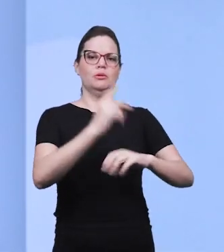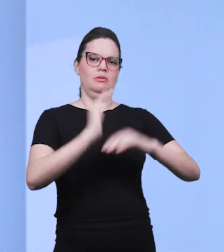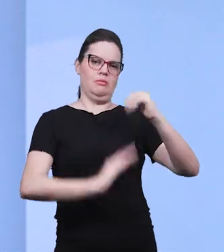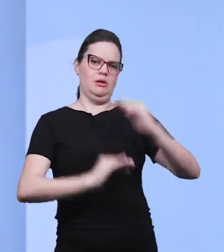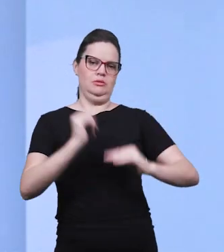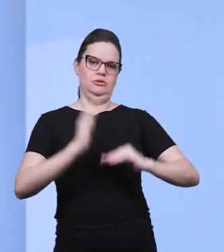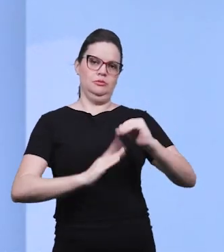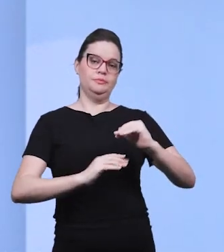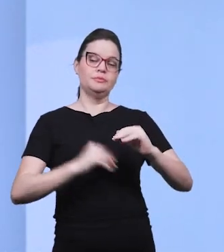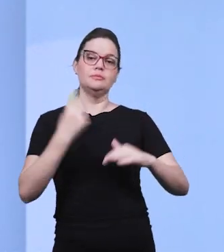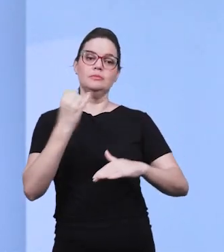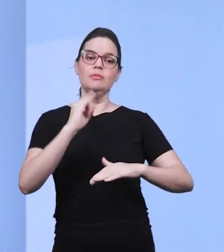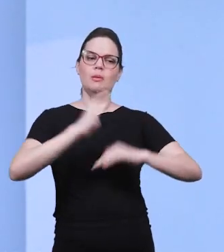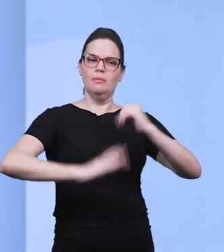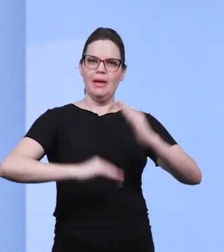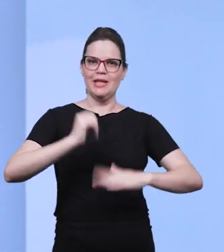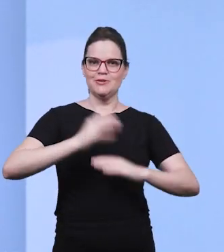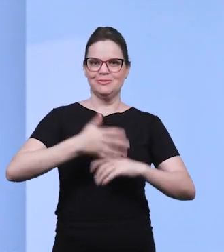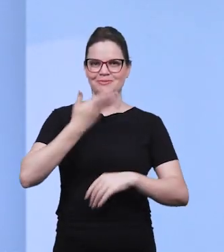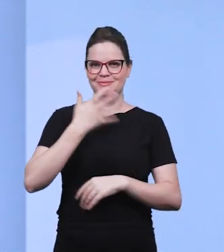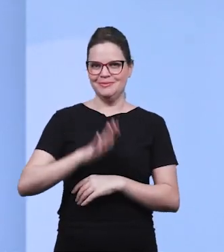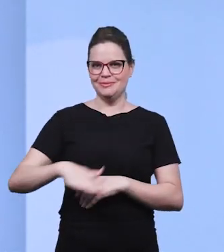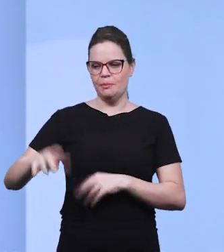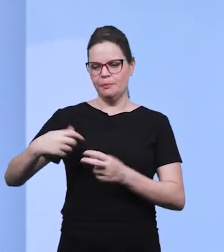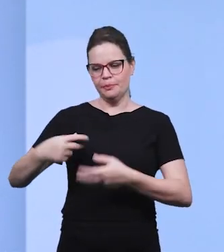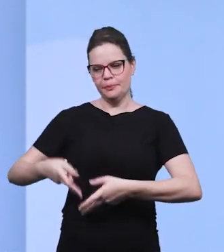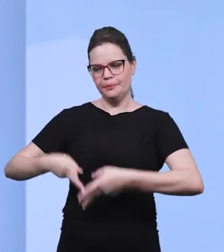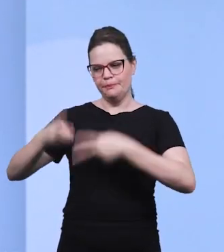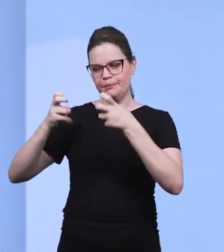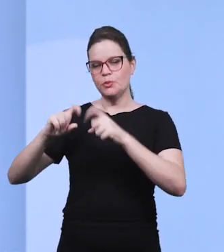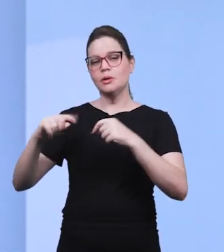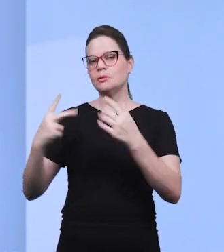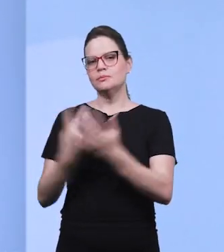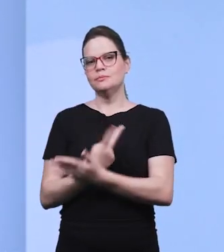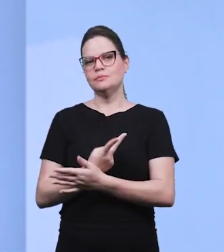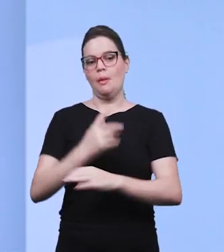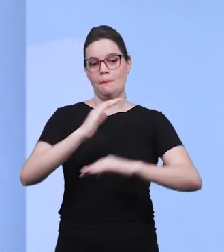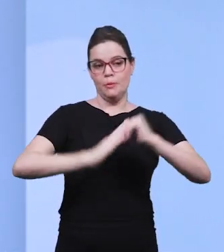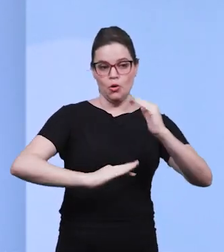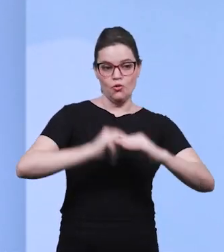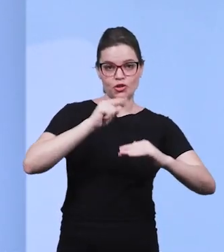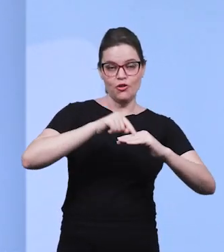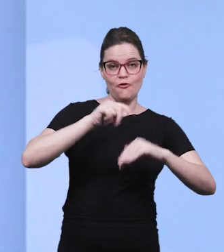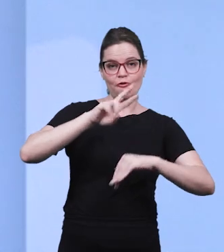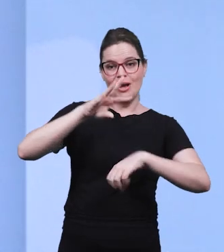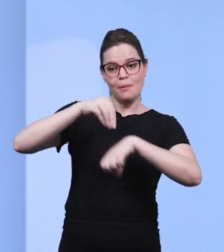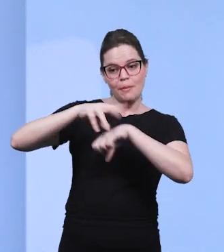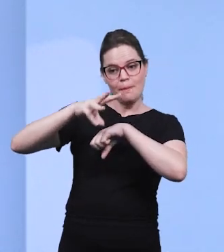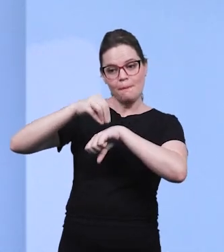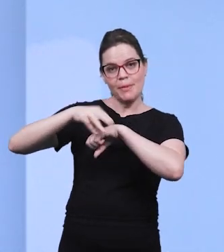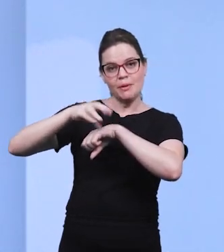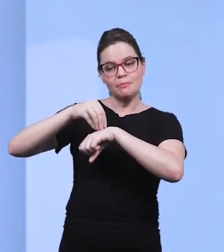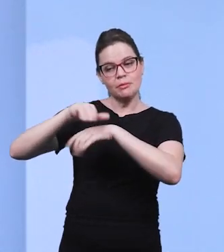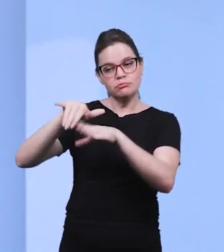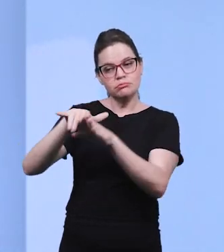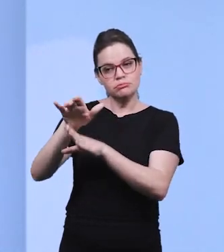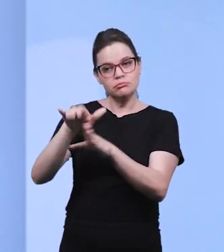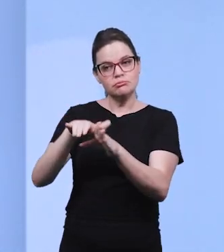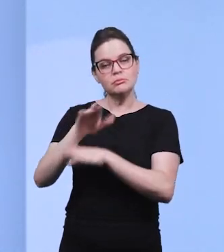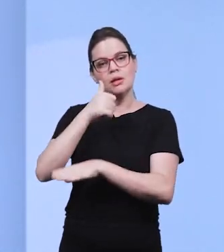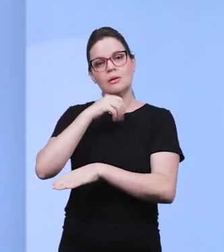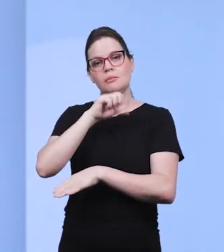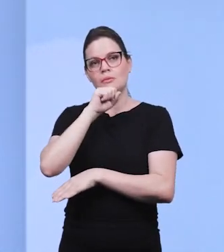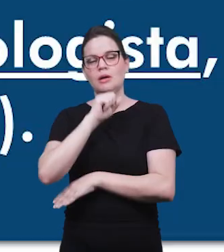perceber isso, então ele vai dar uma orientação para os pais. Então, provavelmente ele vai dizer, olha, você tem que